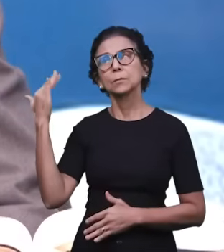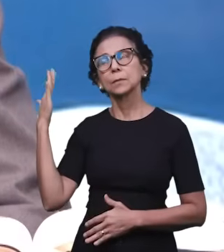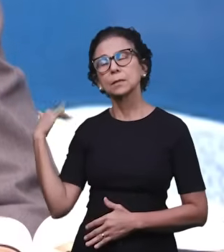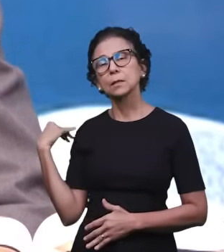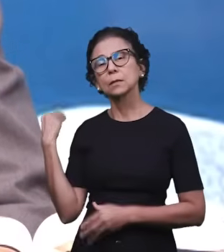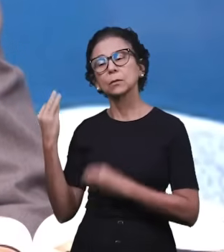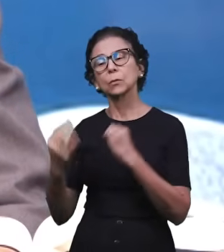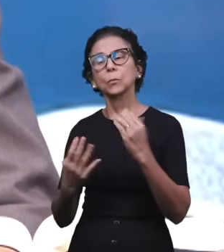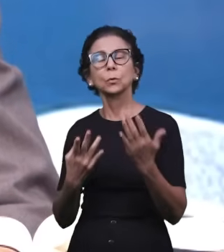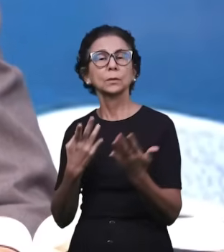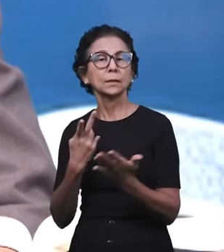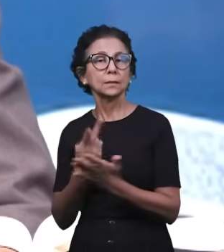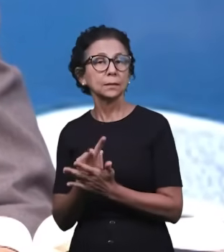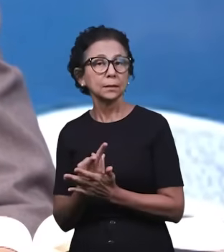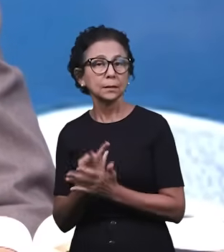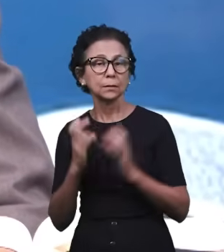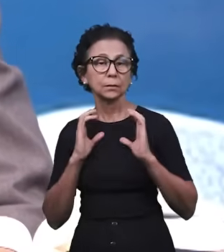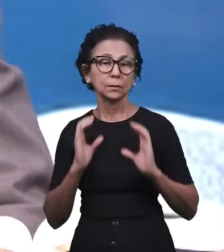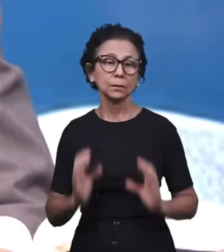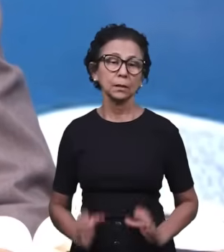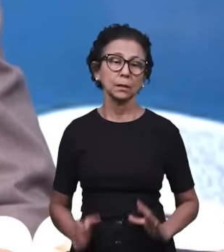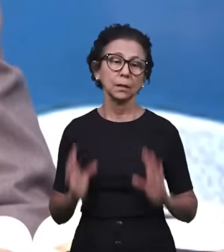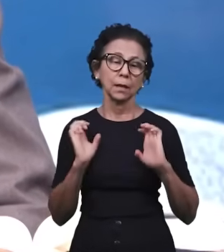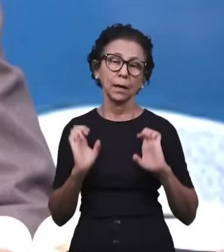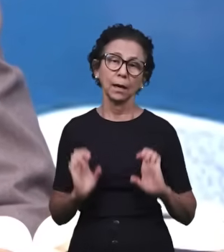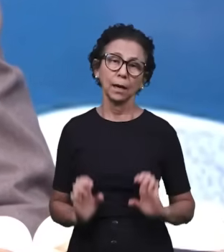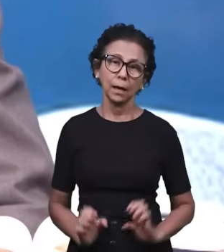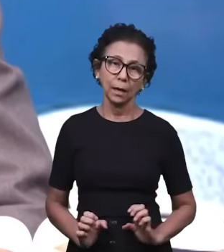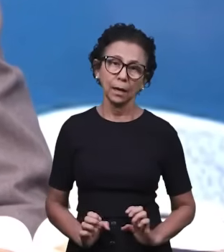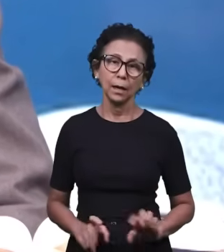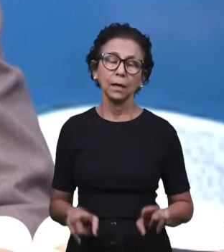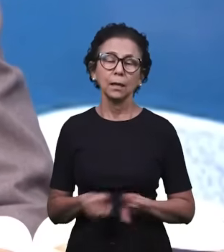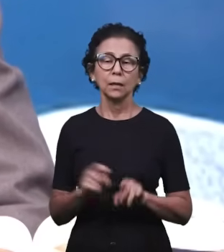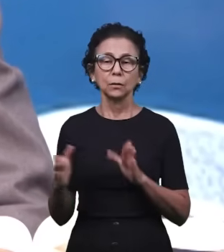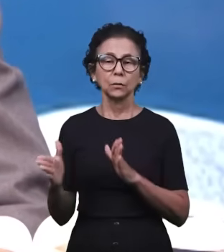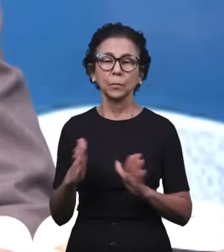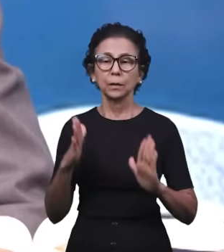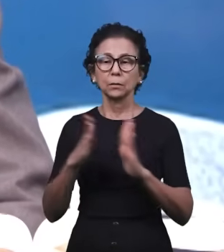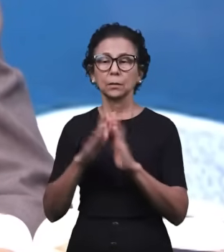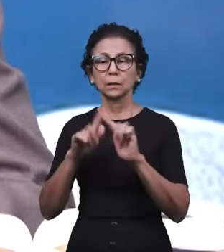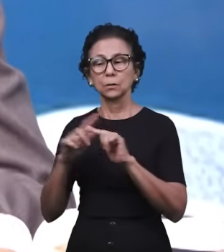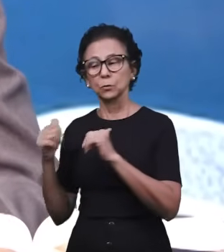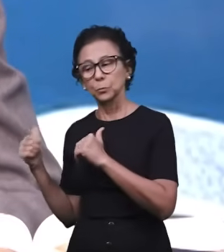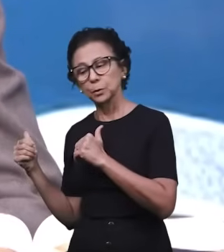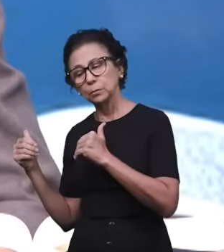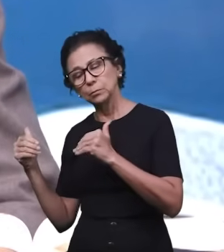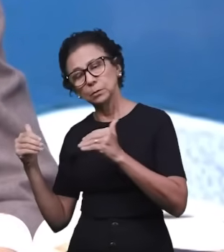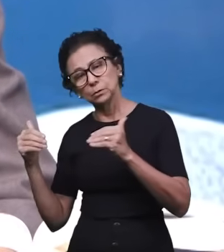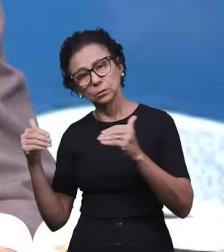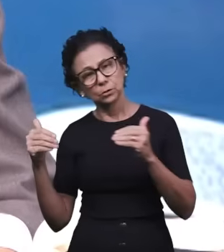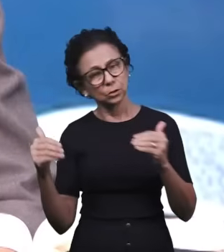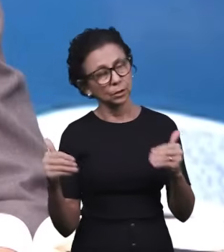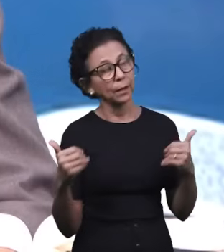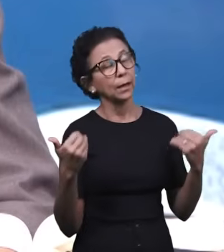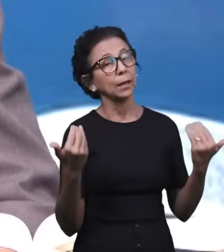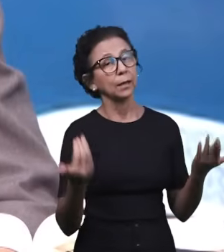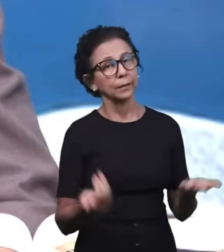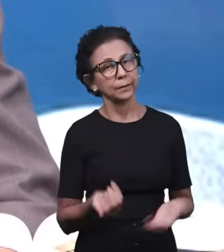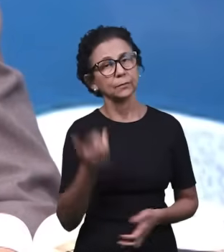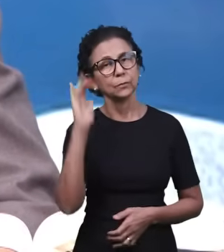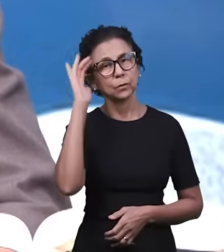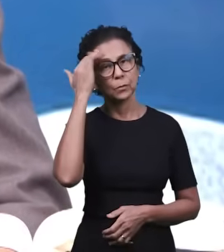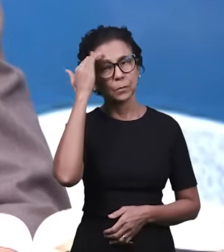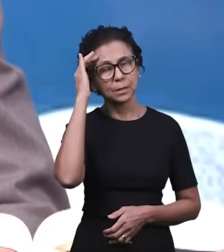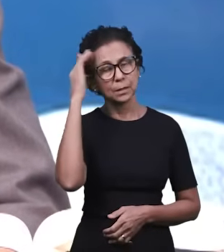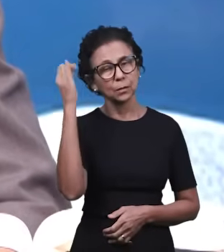apóstolos, como isso aconteceu nos dias da igreja primitiva, para nós então entendermos o que é útil na presença